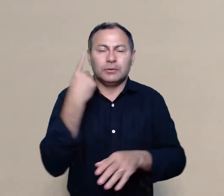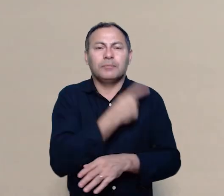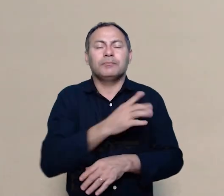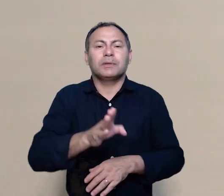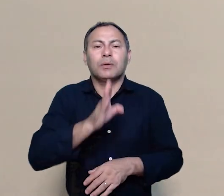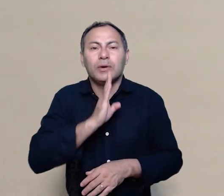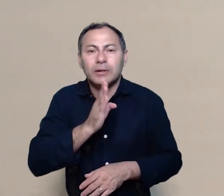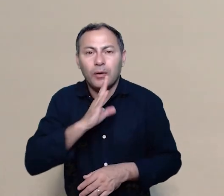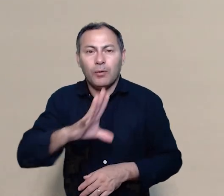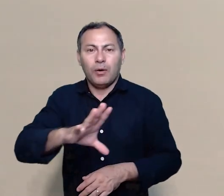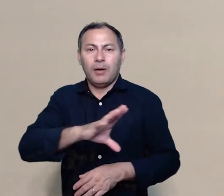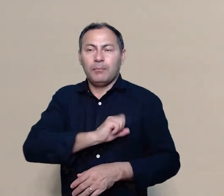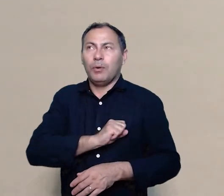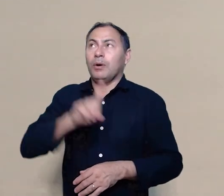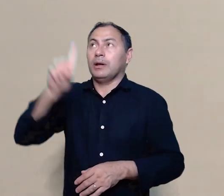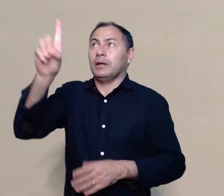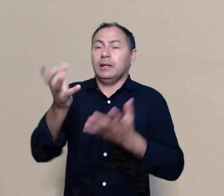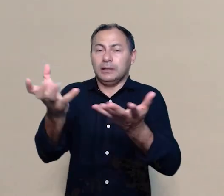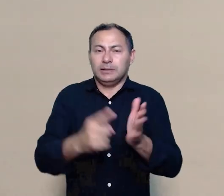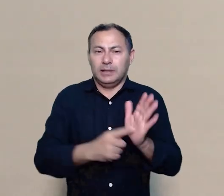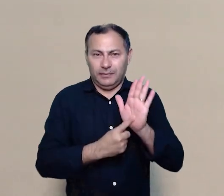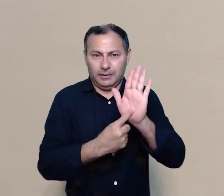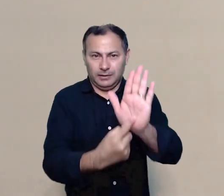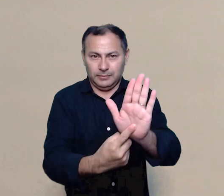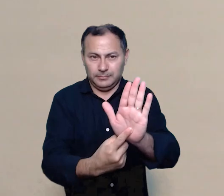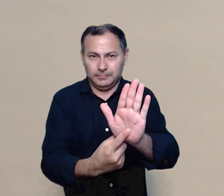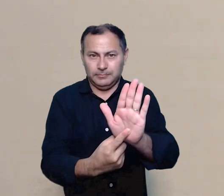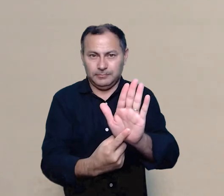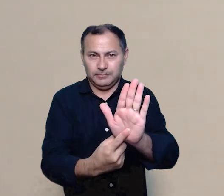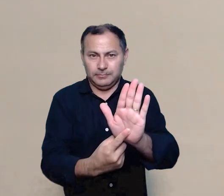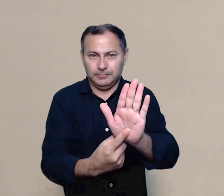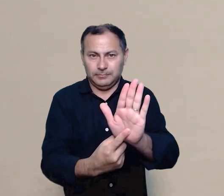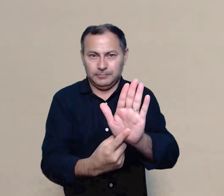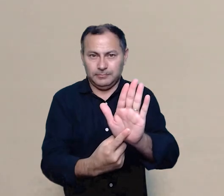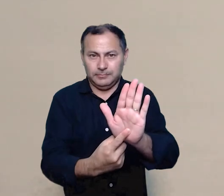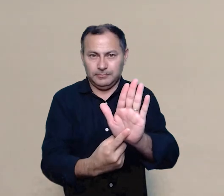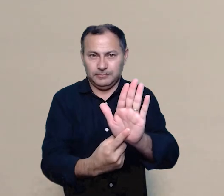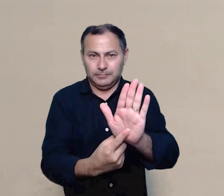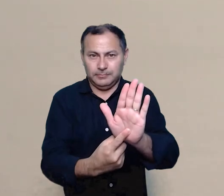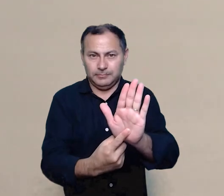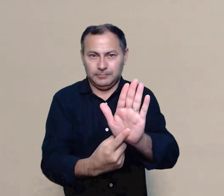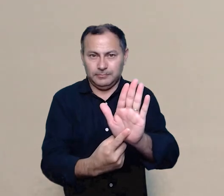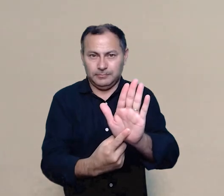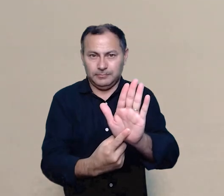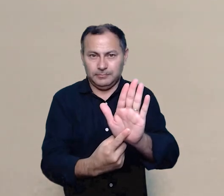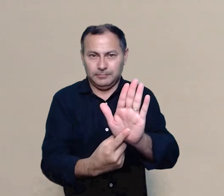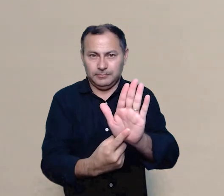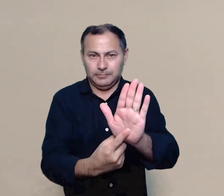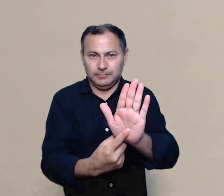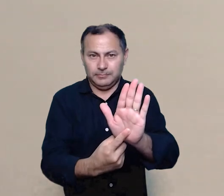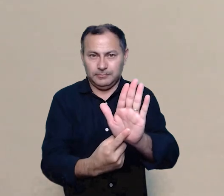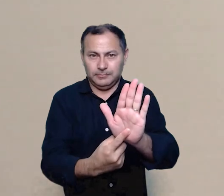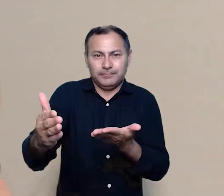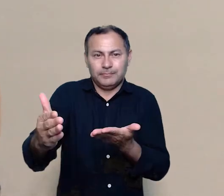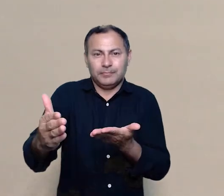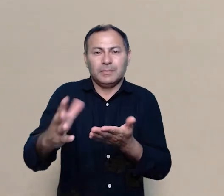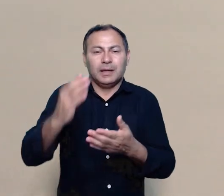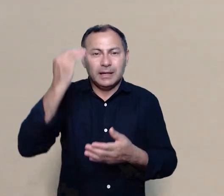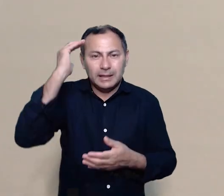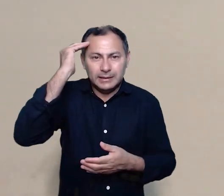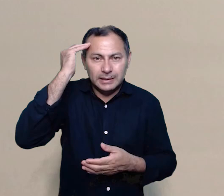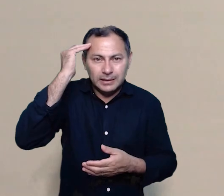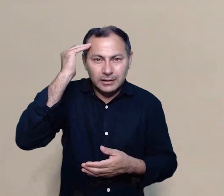nós conhecer o amor que Ele quis revelar. Estamos começando